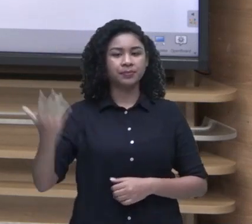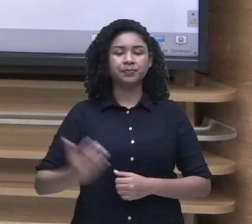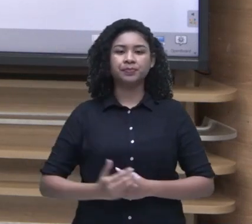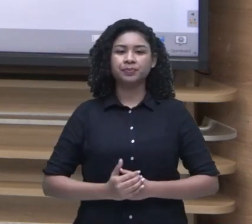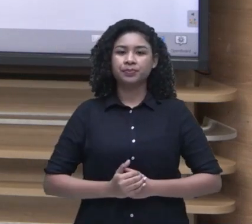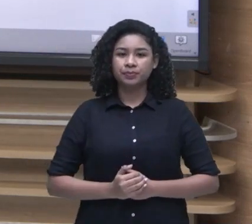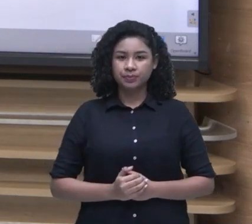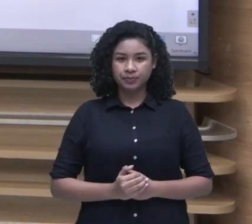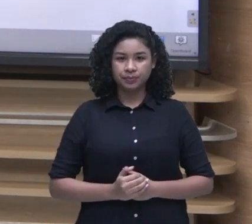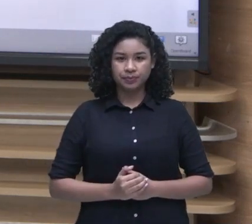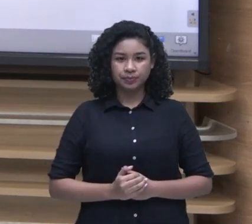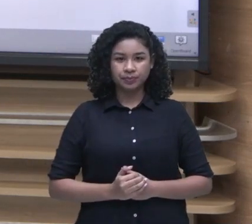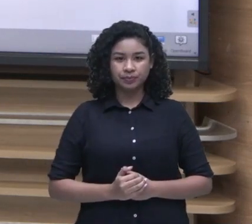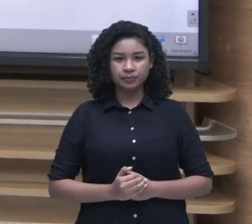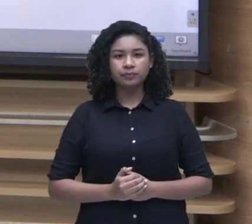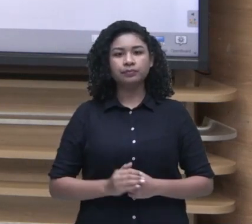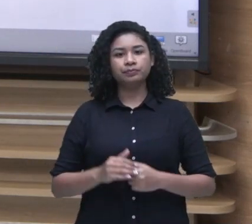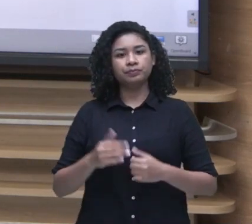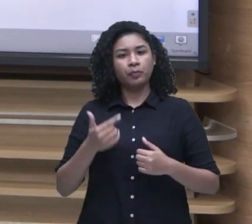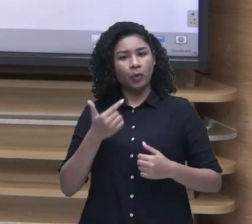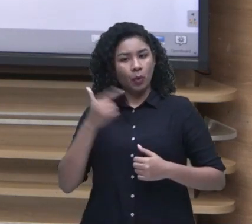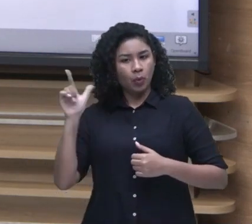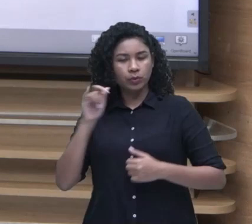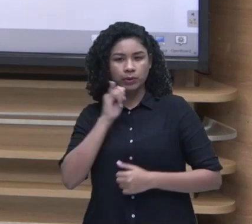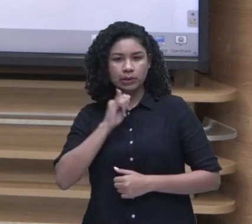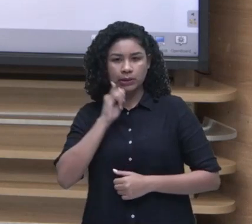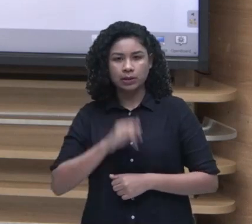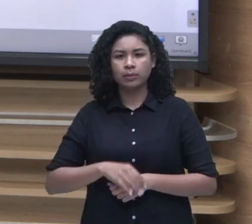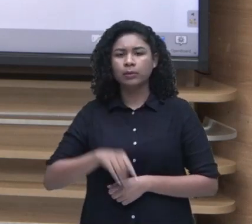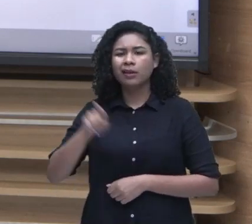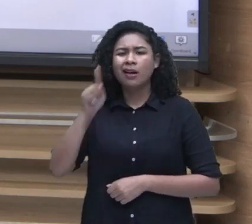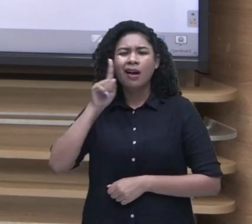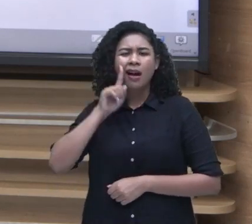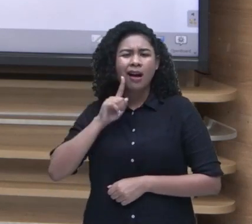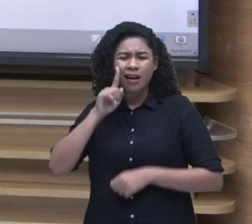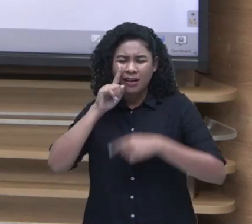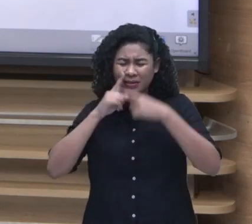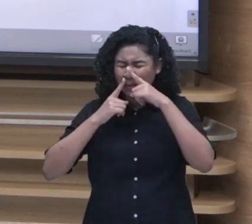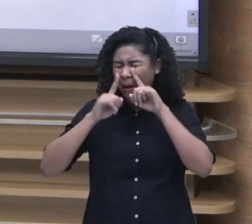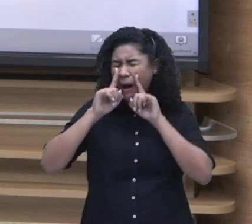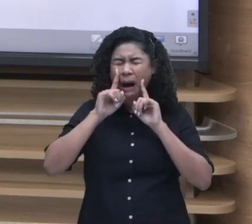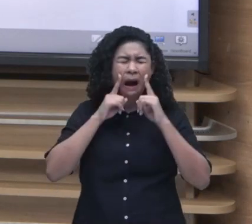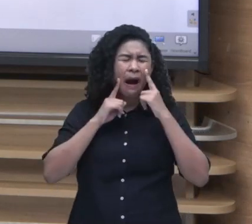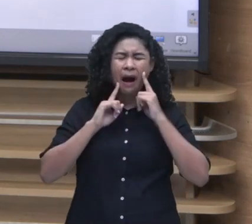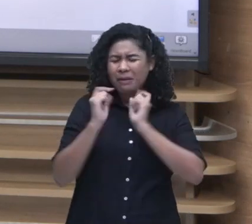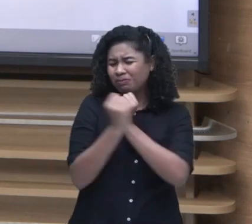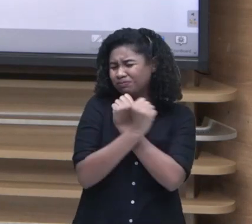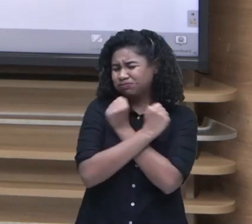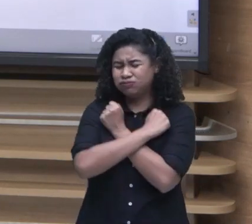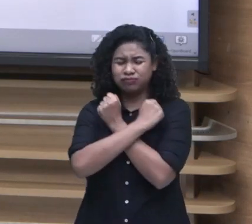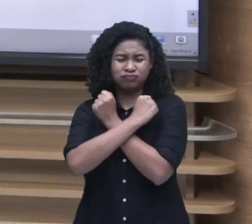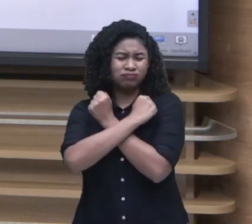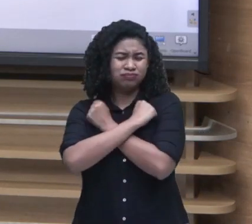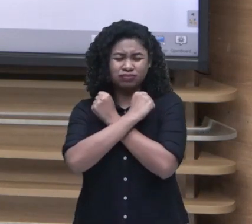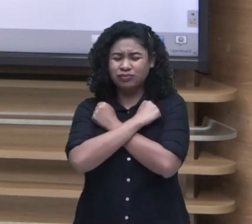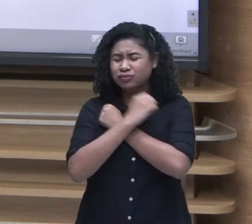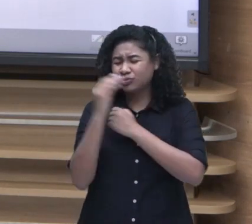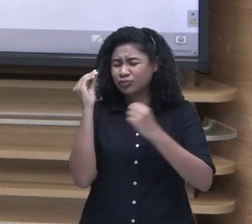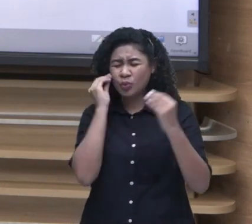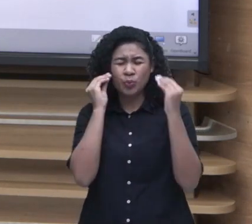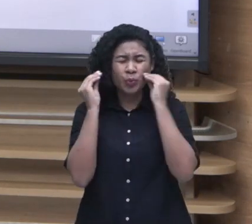acontecerá. Então, ela chorou muito, abraçou-me, beijou-me demais. Ela